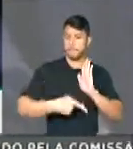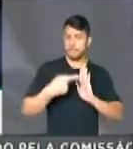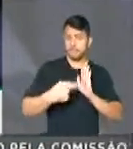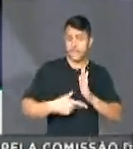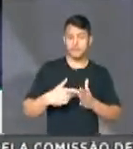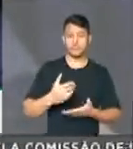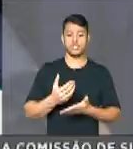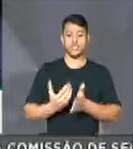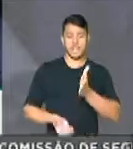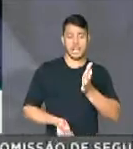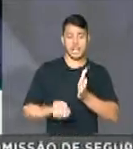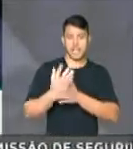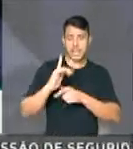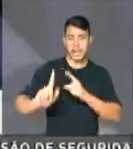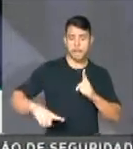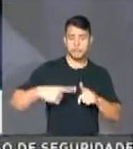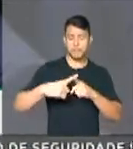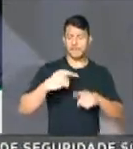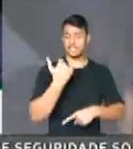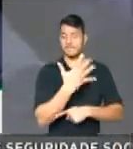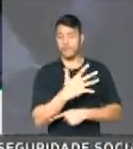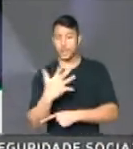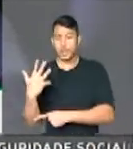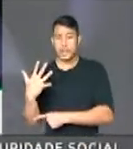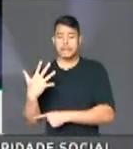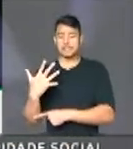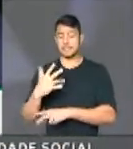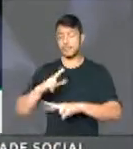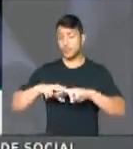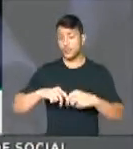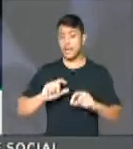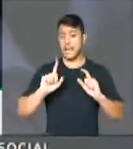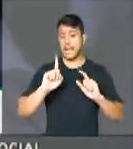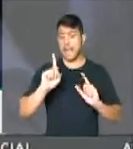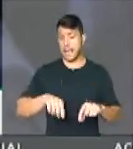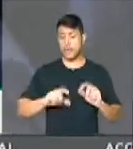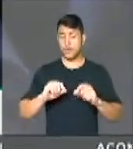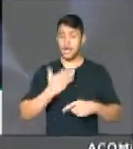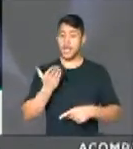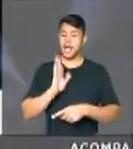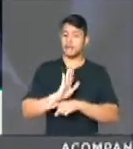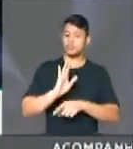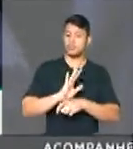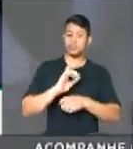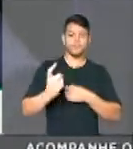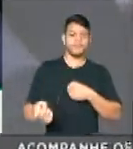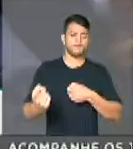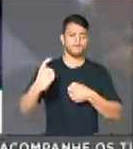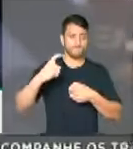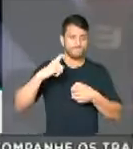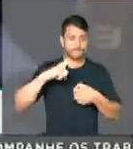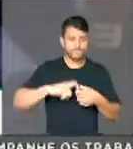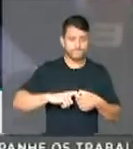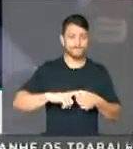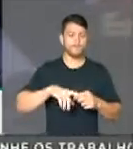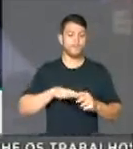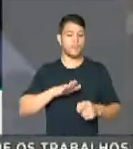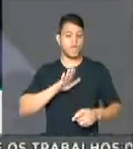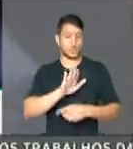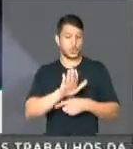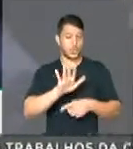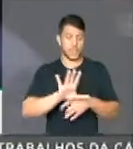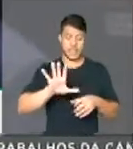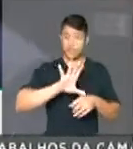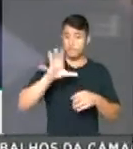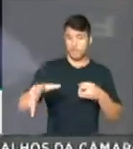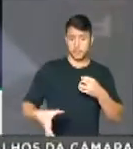enfim, diversos projetos na área ambiental para recompor, inclusive, a agressão ao meio ecológico